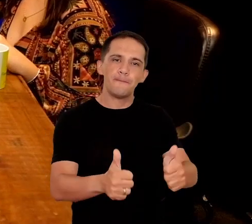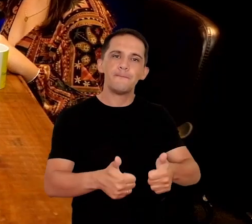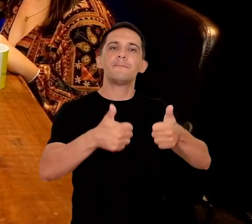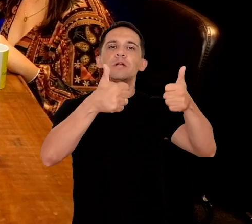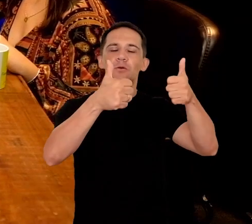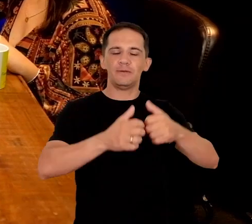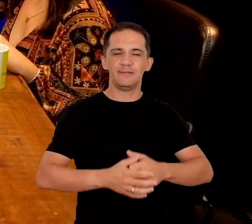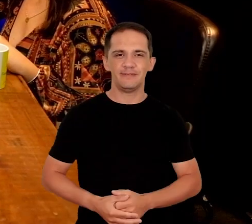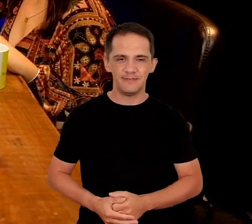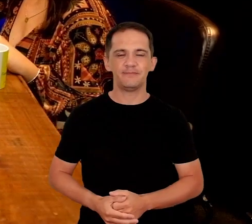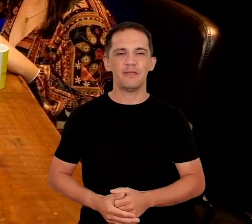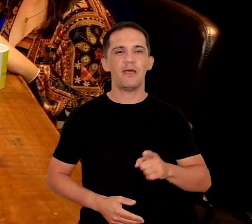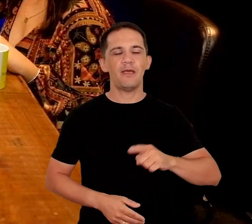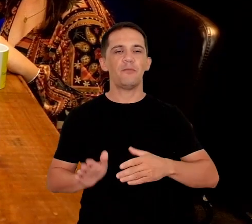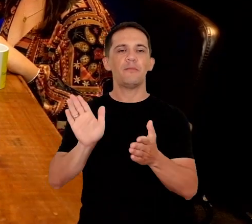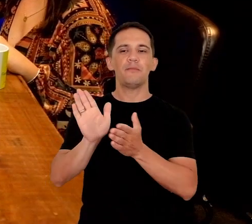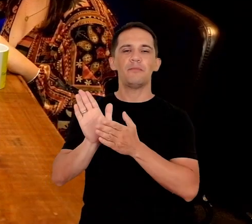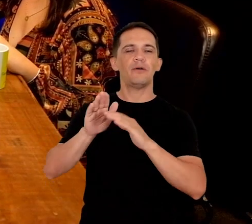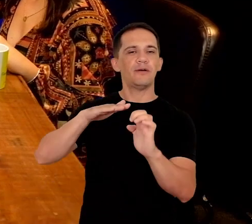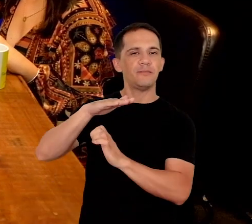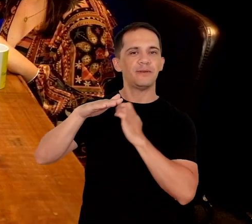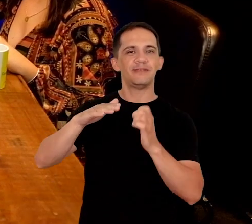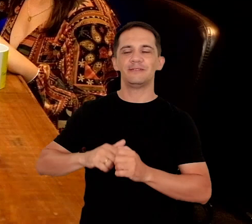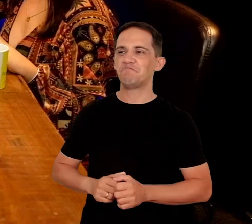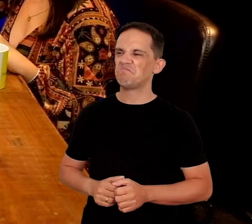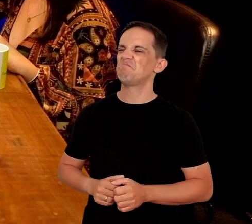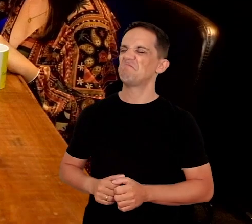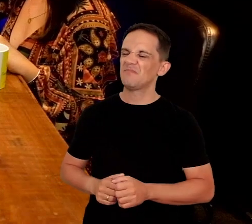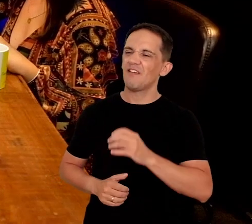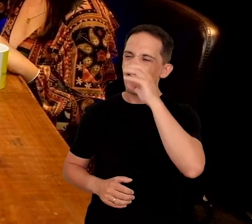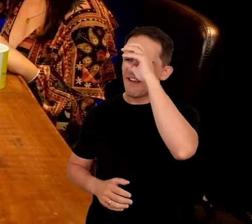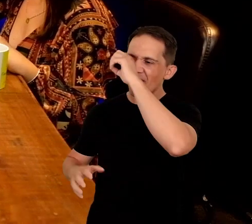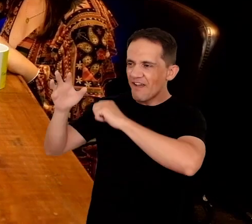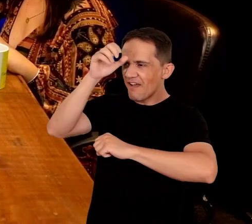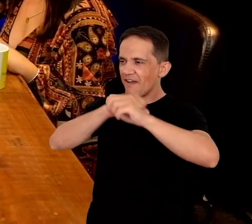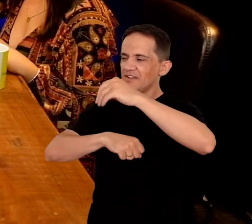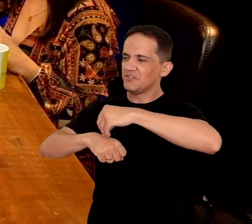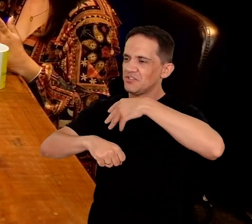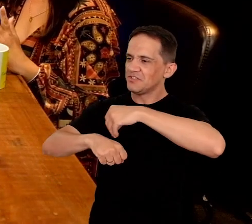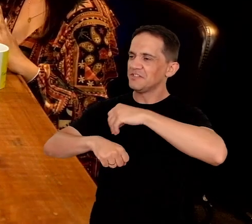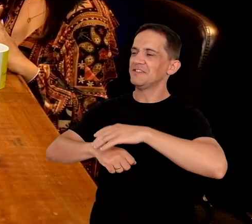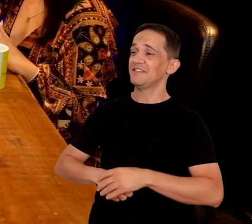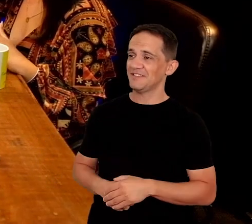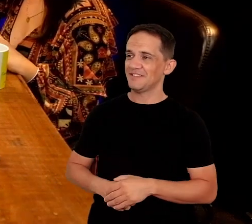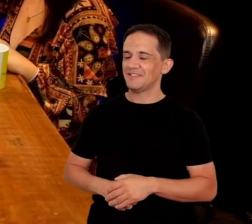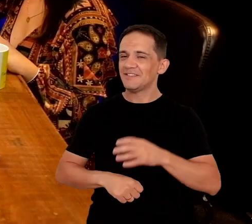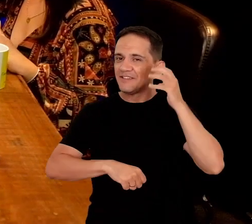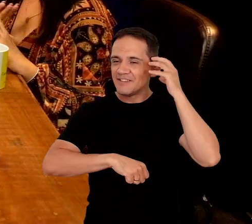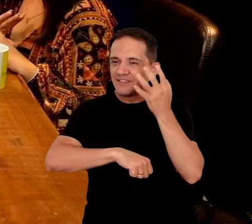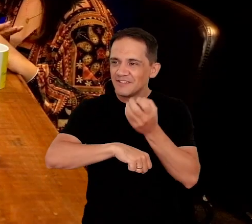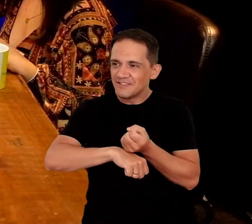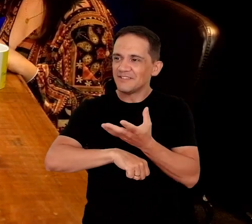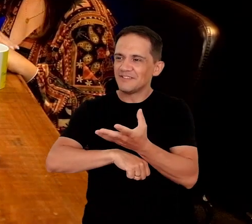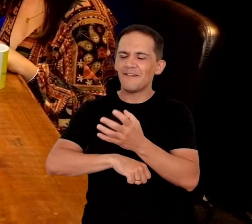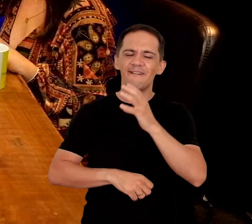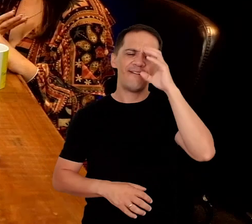deles. Esse é o o propósito nosso de objetivo. vocês. Isso. Então tá, aprendi muito aqui com Ai, vocês que hoje, bom. né? Por isso que é legal também de fazer esse podcast, né? Porque como